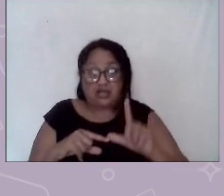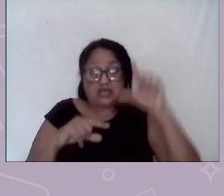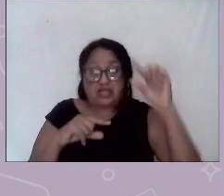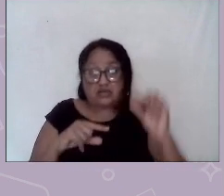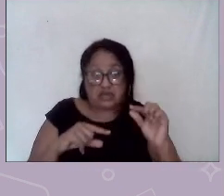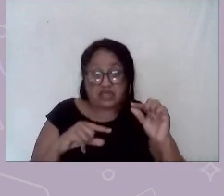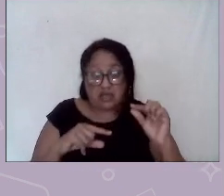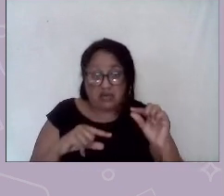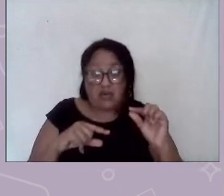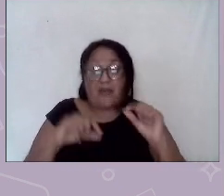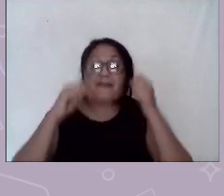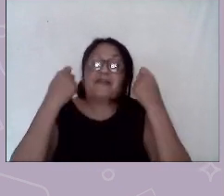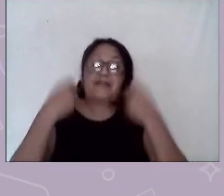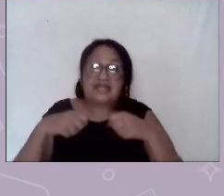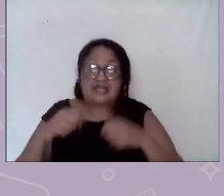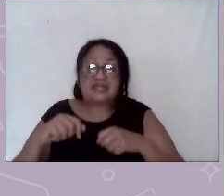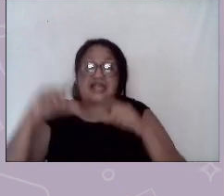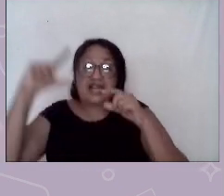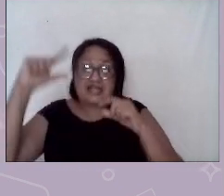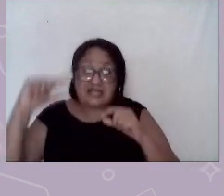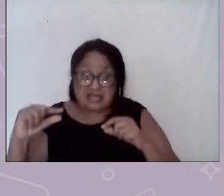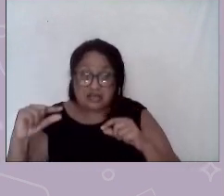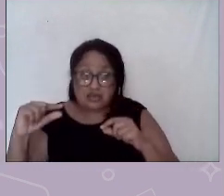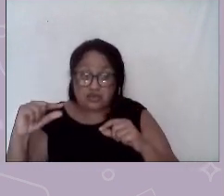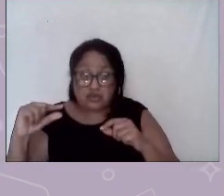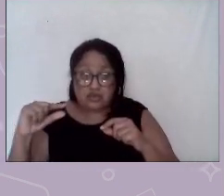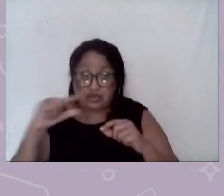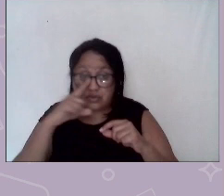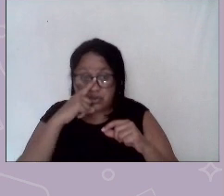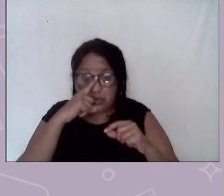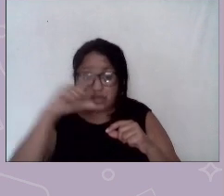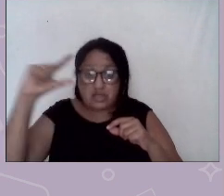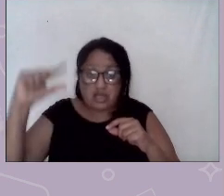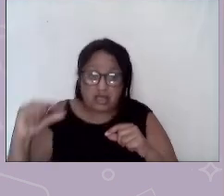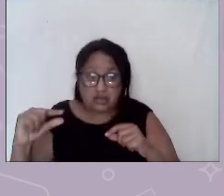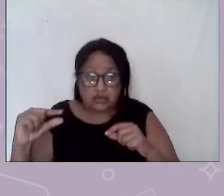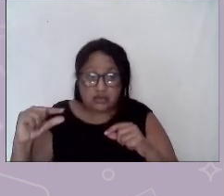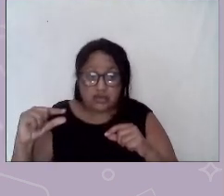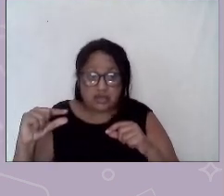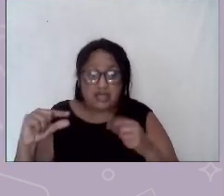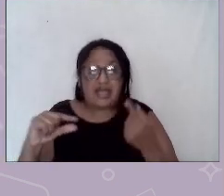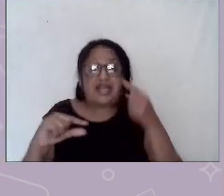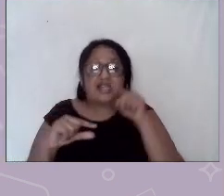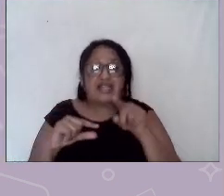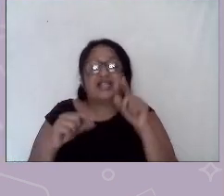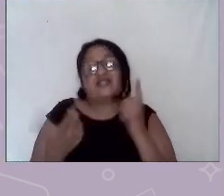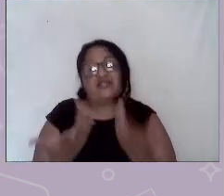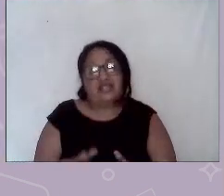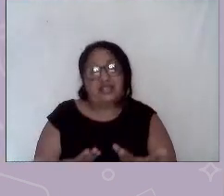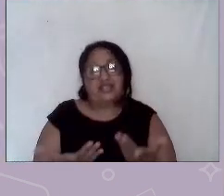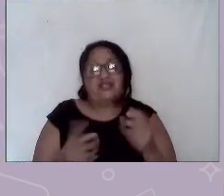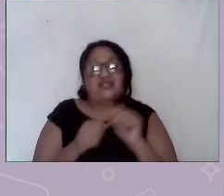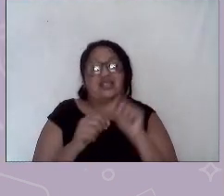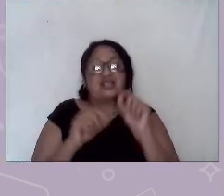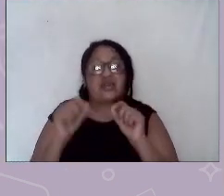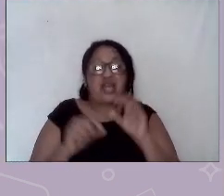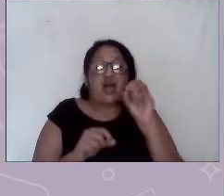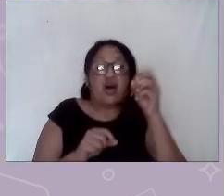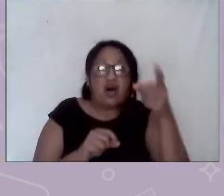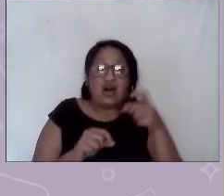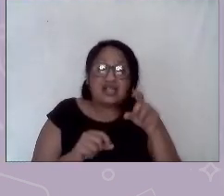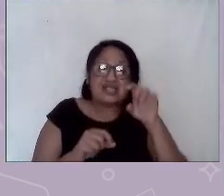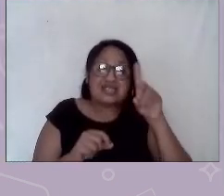reduzir se ele se reduz certo se ele se reduz ele vai oxidar alguém então ele tem um maior